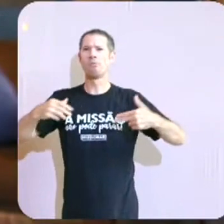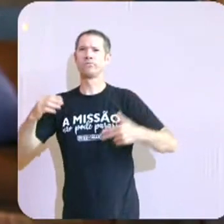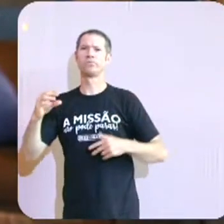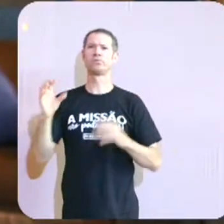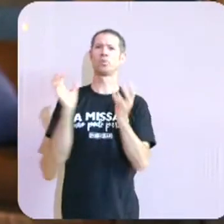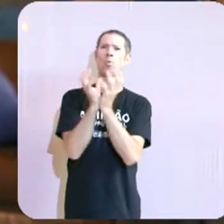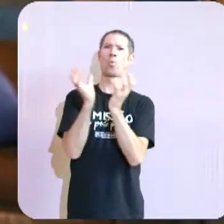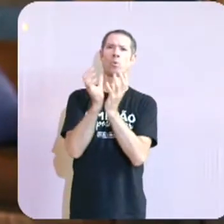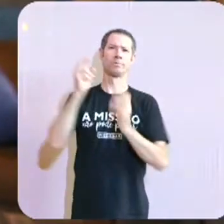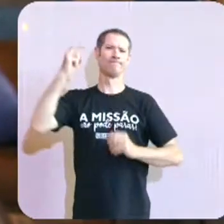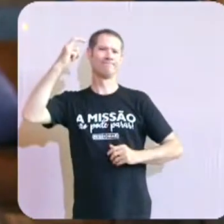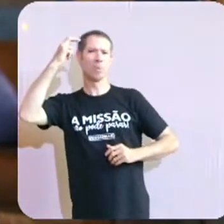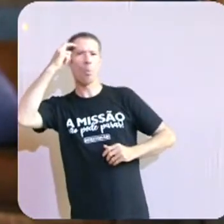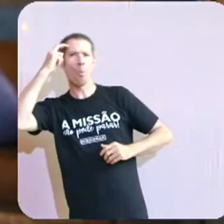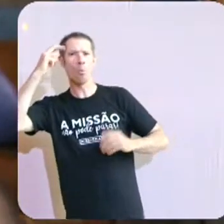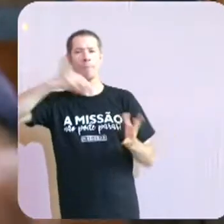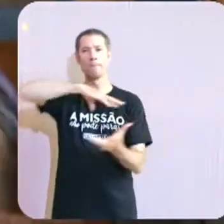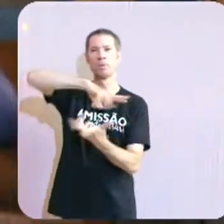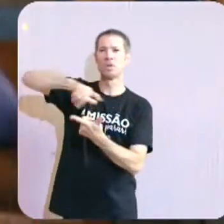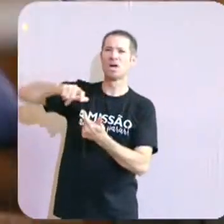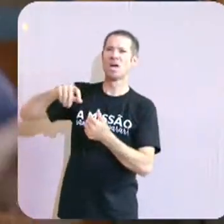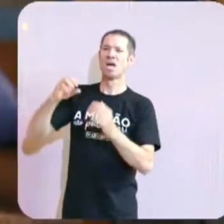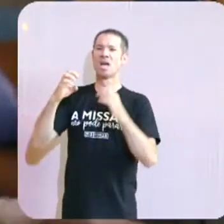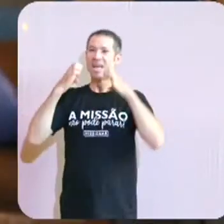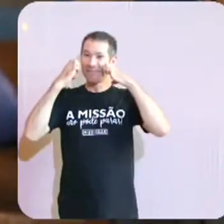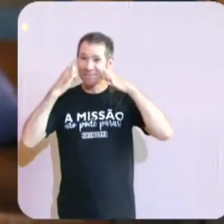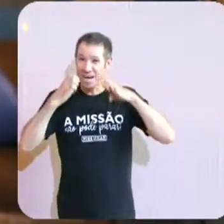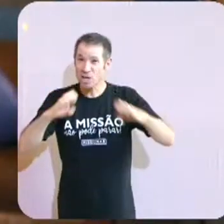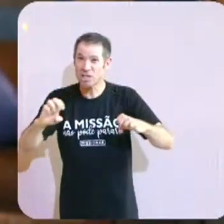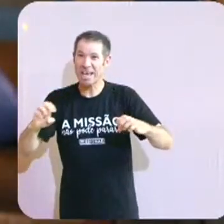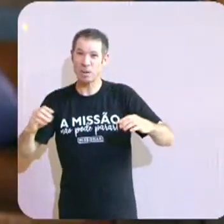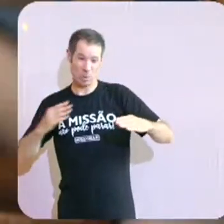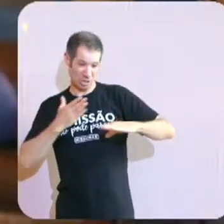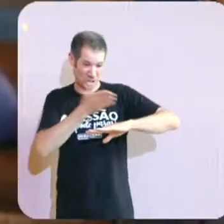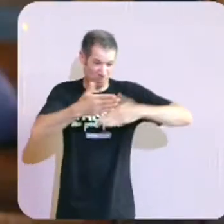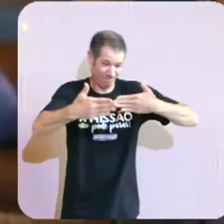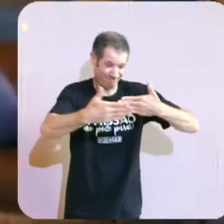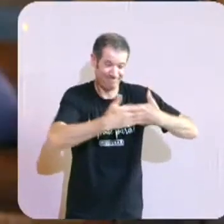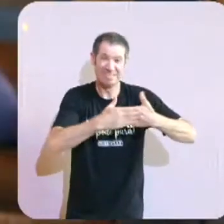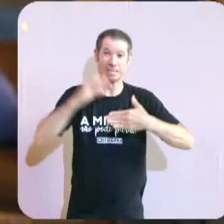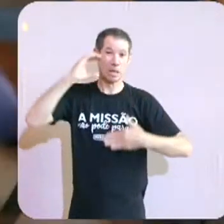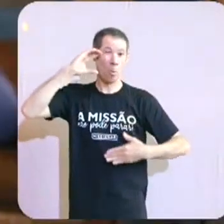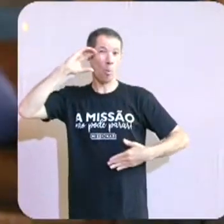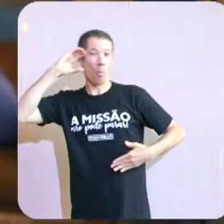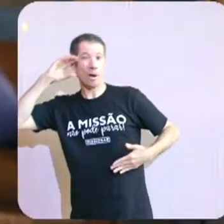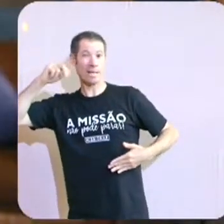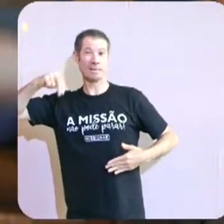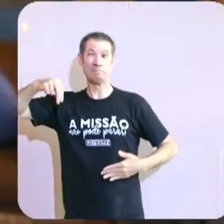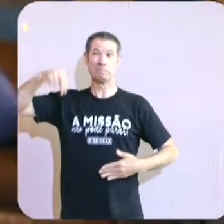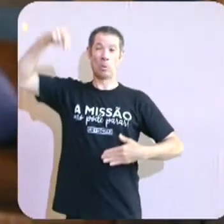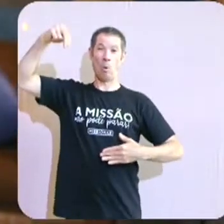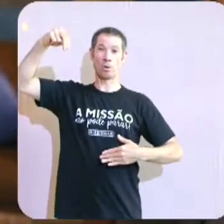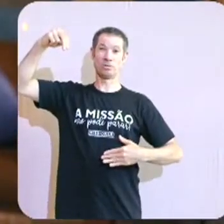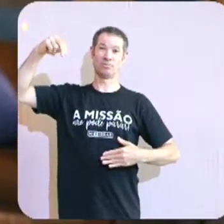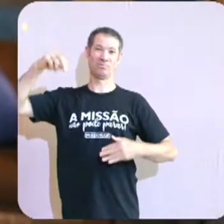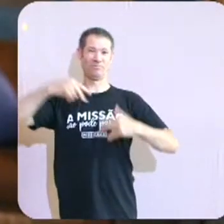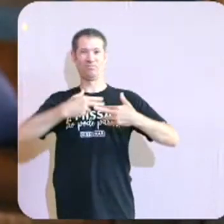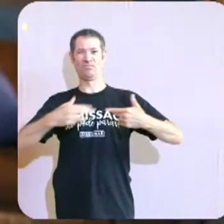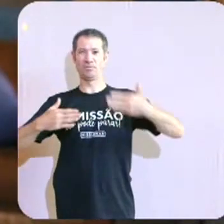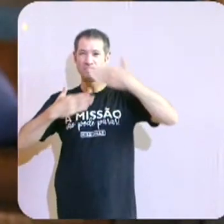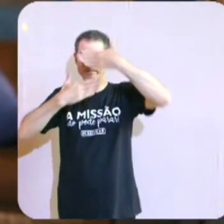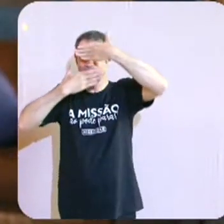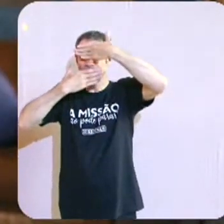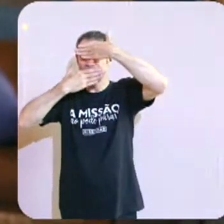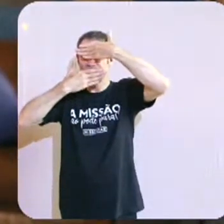culturais desse mundo. E apesar do evangelho ter chegado nos países mais fechados, como a Coreia do Norte, Maldivas, Arábia Saudita, entre tantos